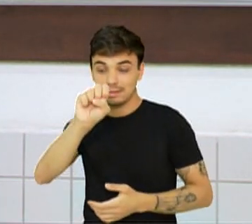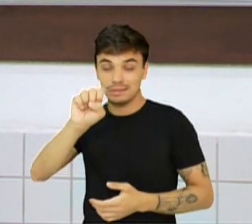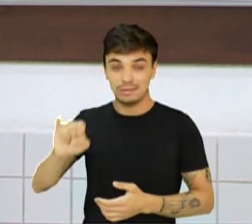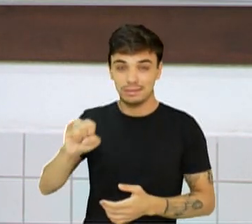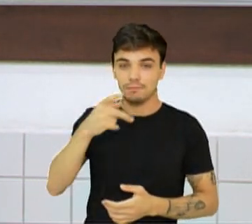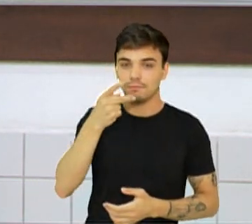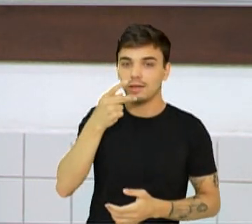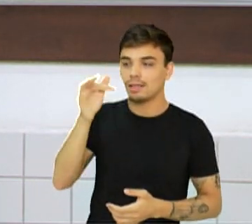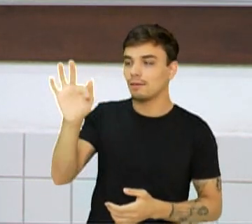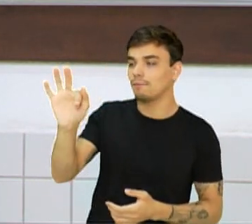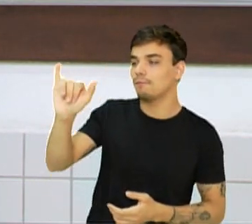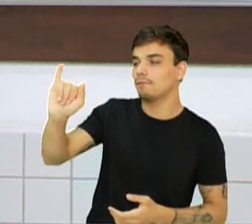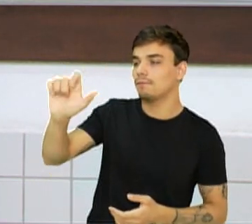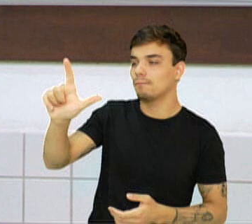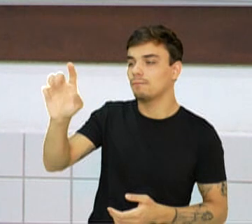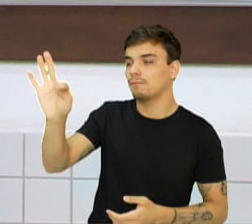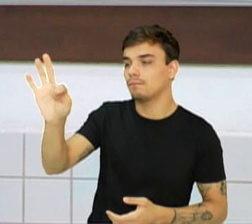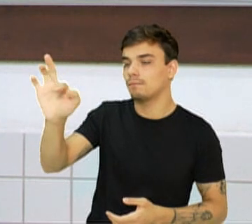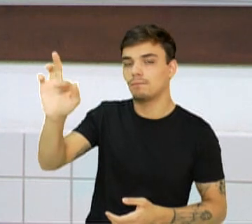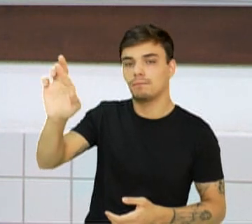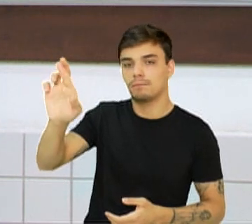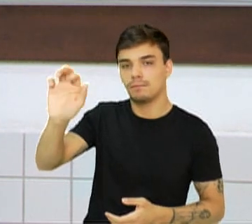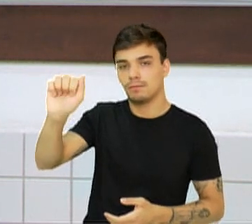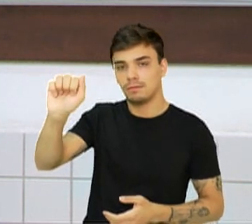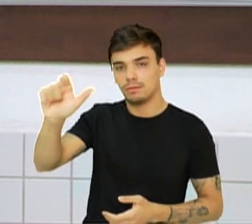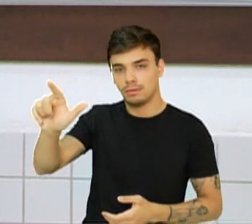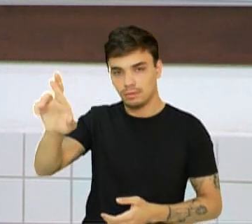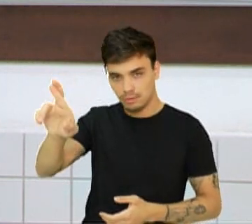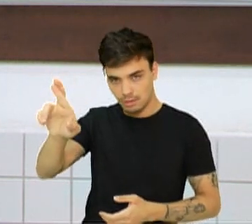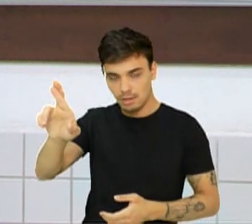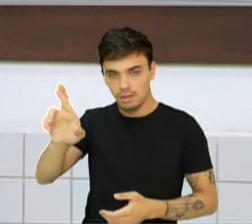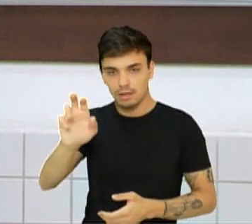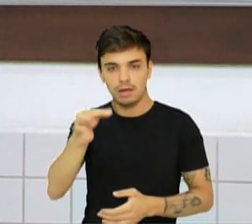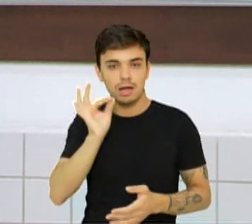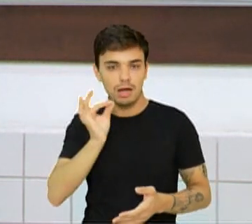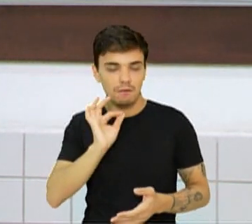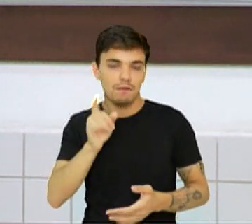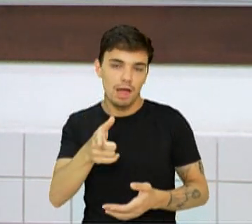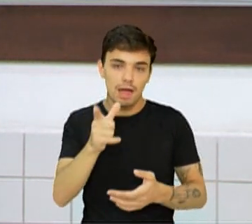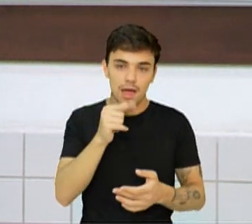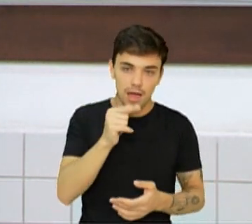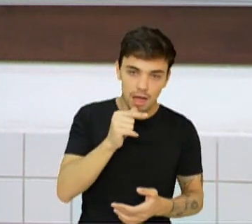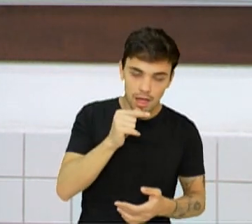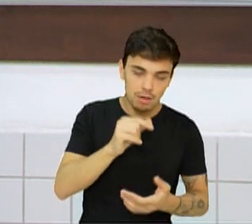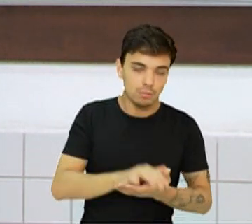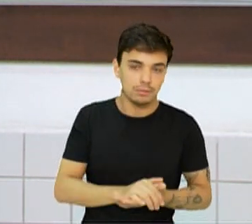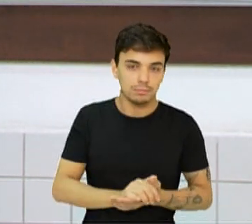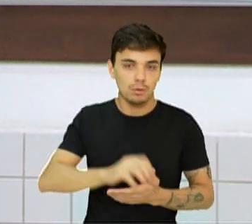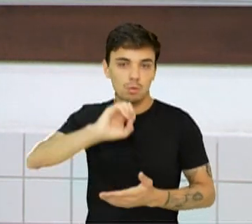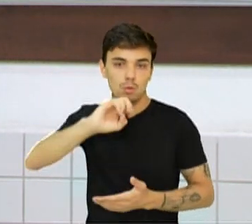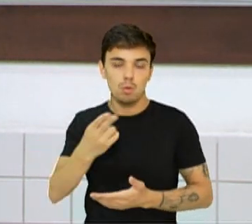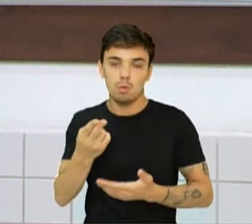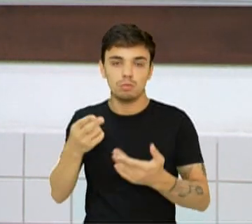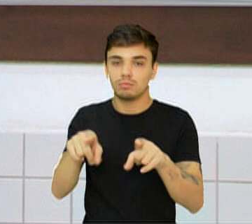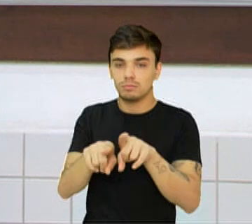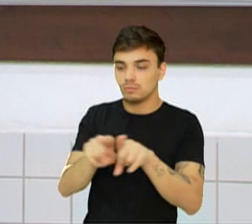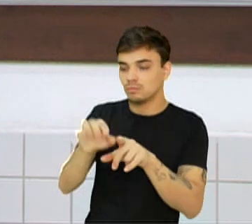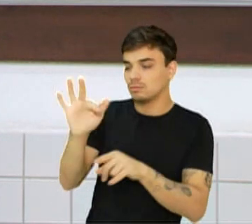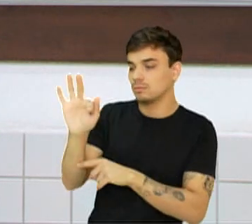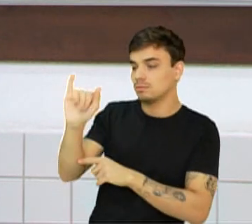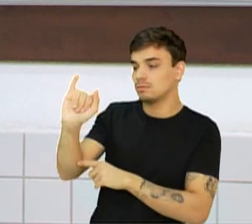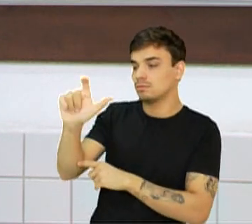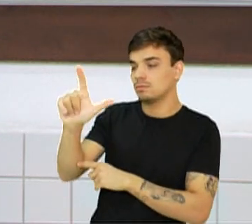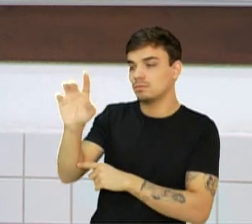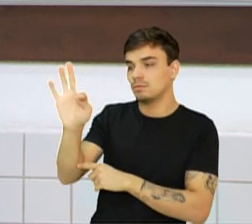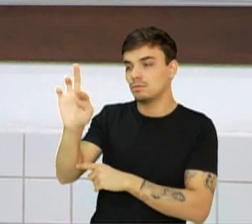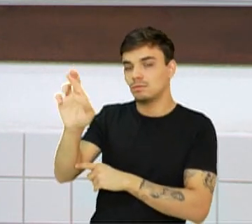filtrar o café, você está filtrando o líquido que você quer tomar. Ok? Ou filtrar outra coisa, por exemplo,